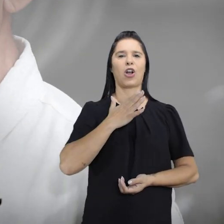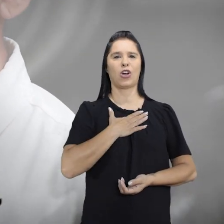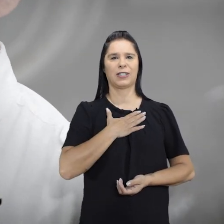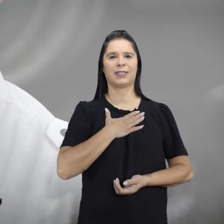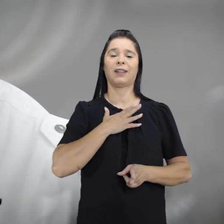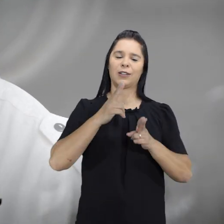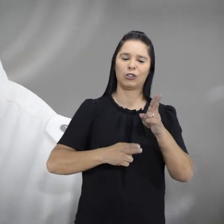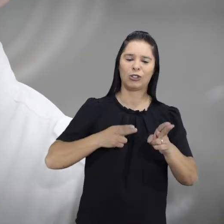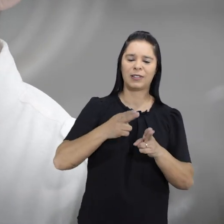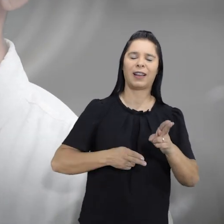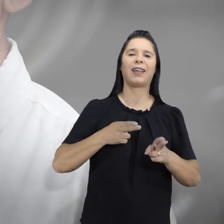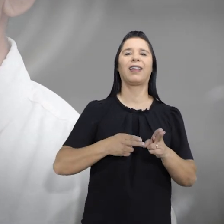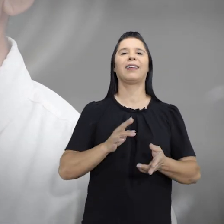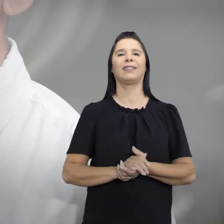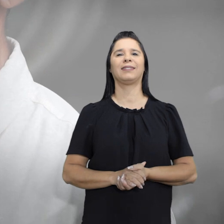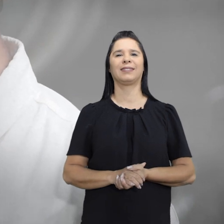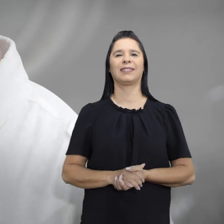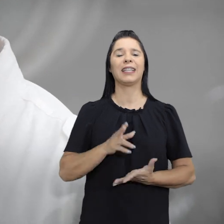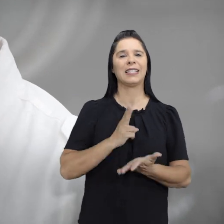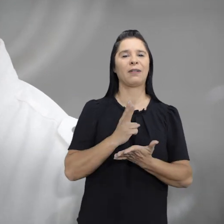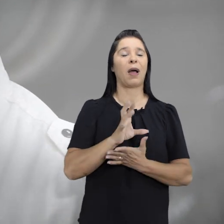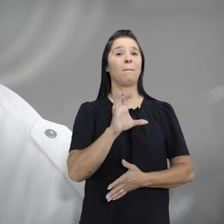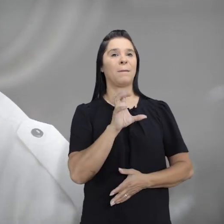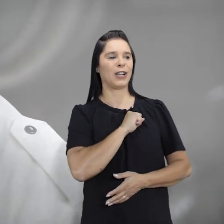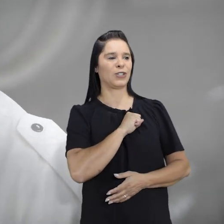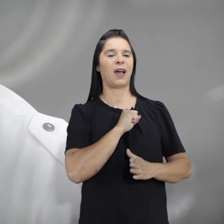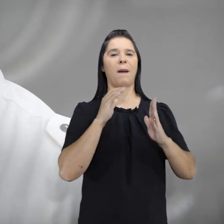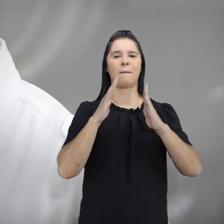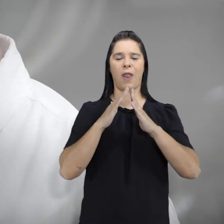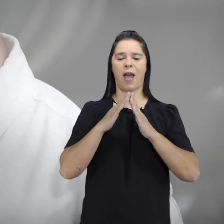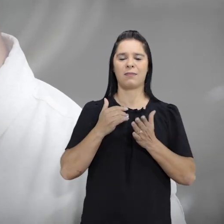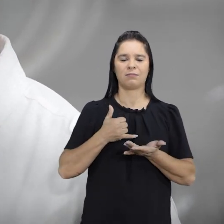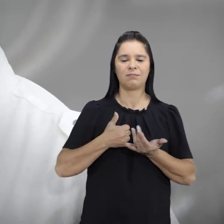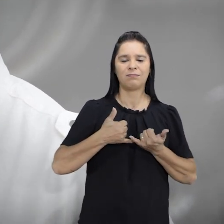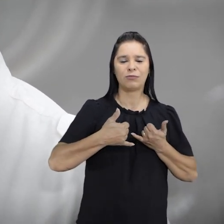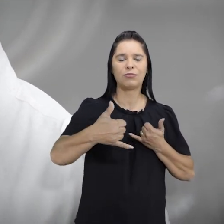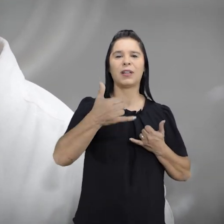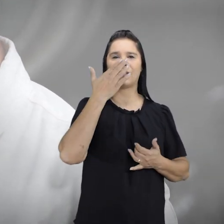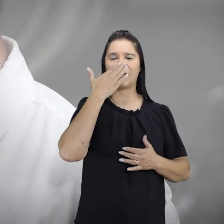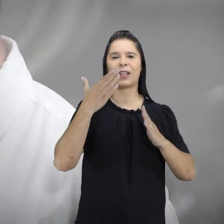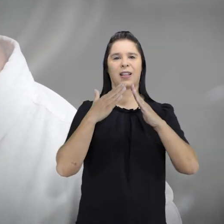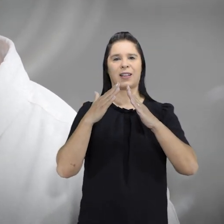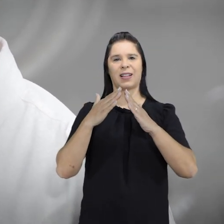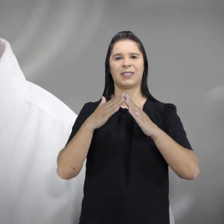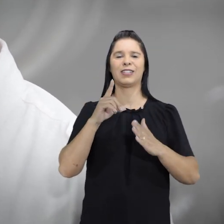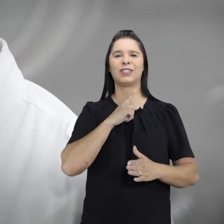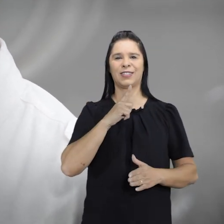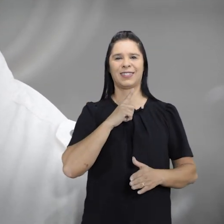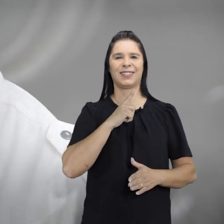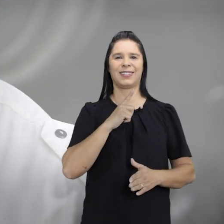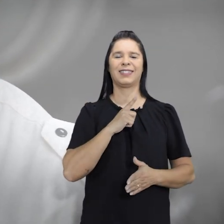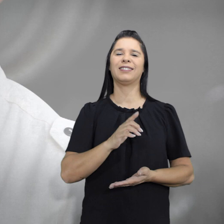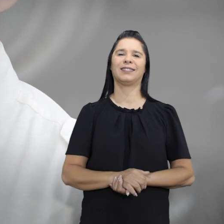do trem, né? Da Maria Fumaça, sempre fui apaixonado, né? Morei na beira da linha muitos anos, né? Em frente à minha casa, exatamente em frente à minha